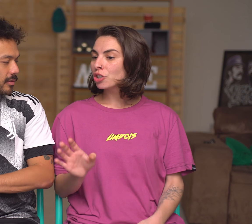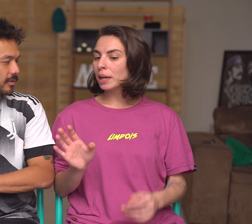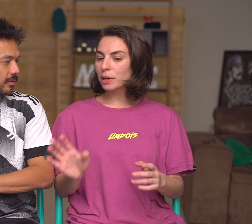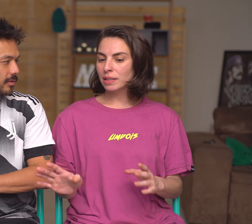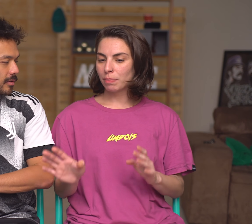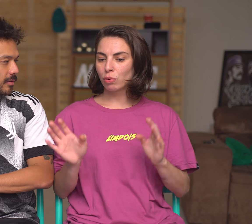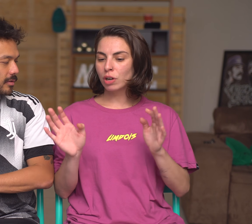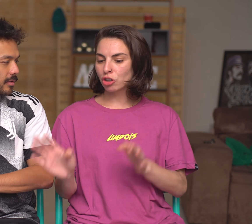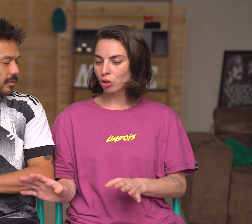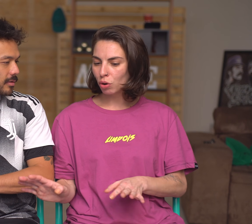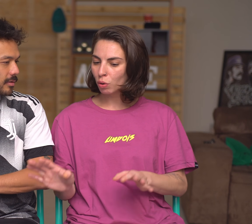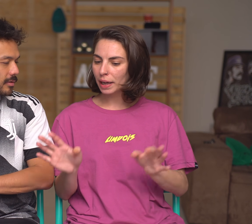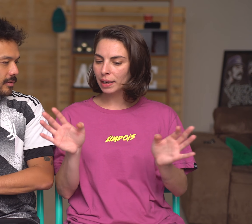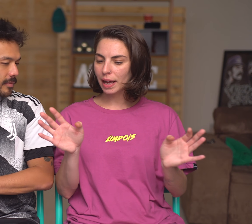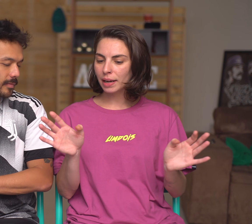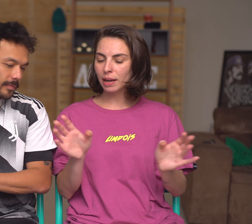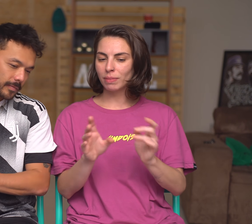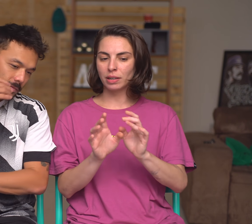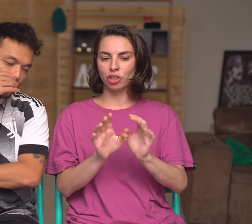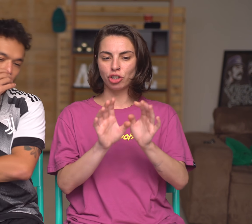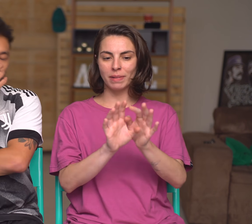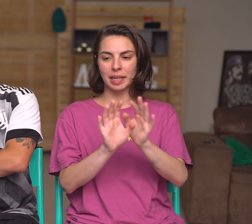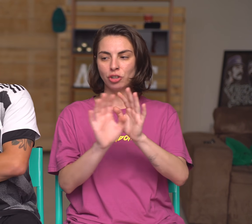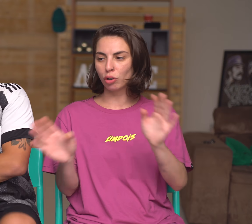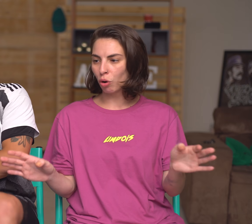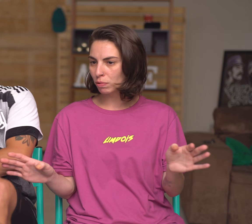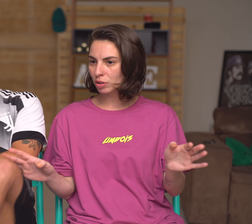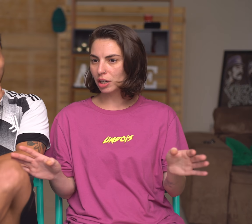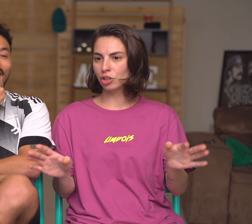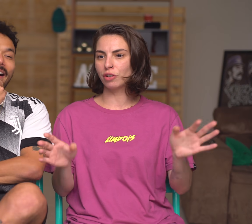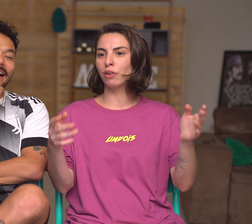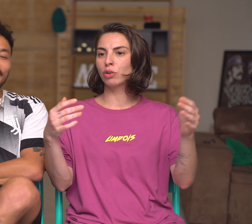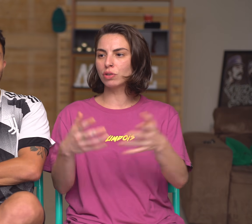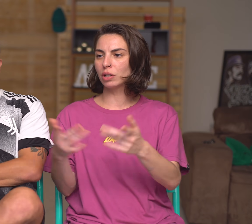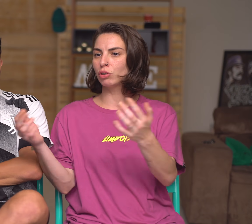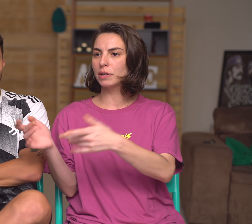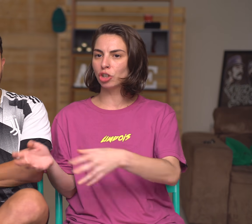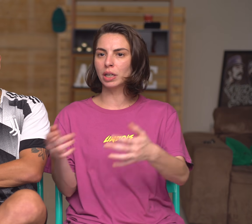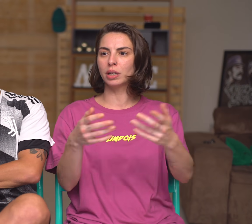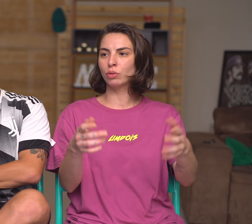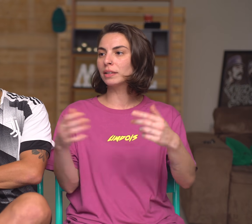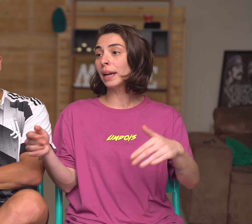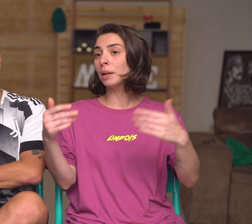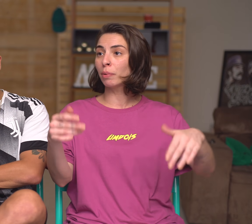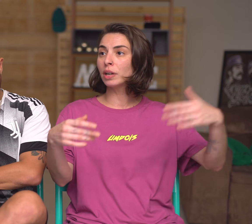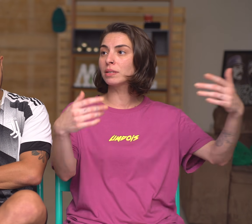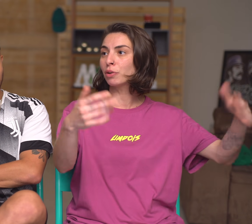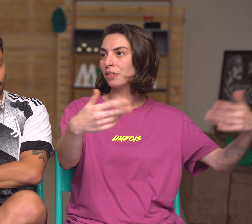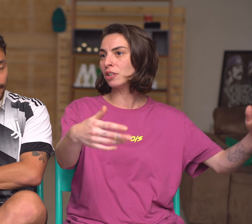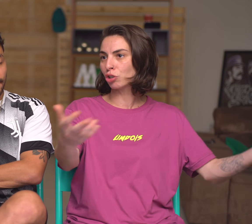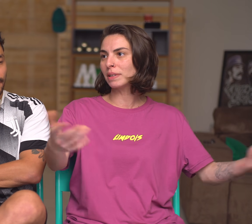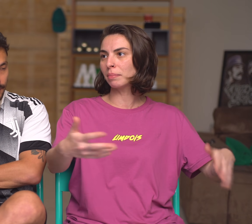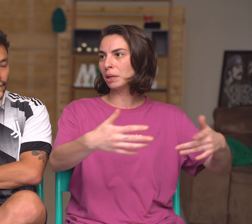Não, eu acho que é, por exemplo, o cachorro, ele era uma... A gente tinha uma série de lobos que a gente foi cruzando, domesticando, entendi. Até